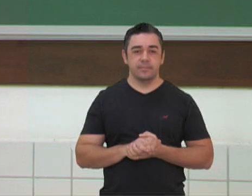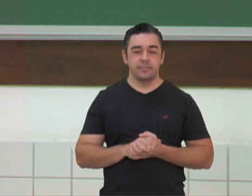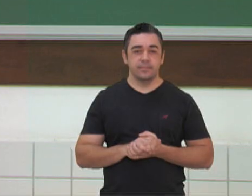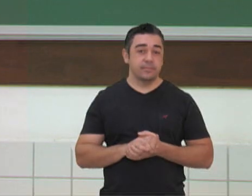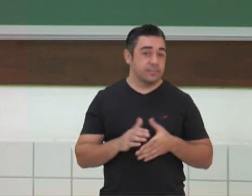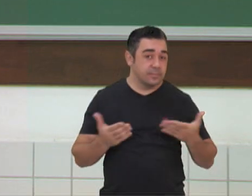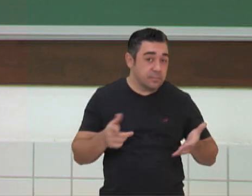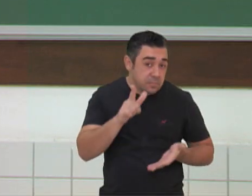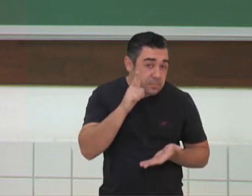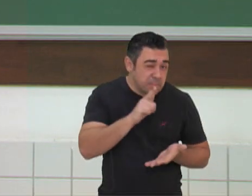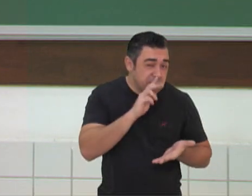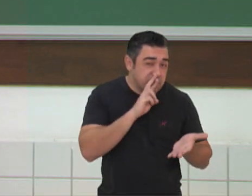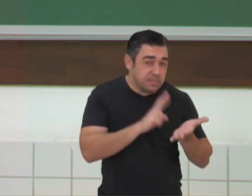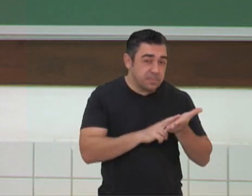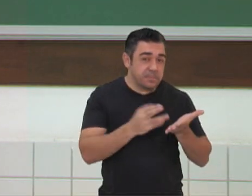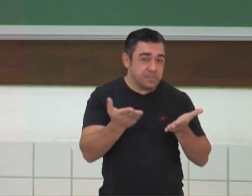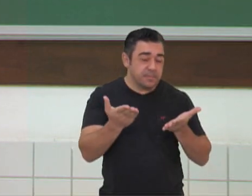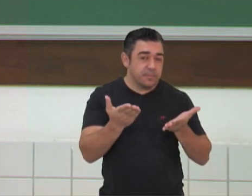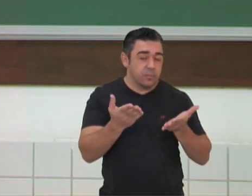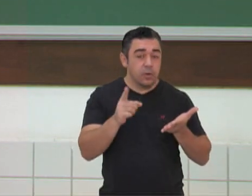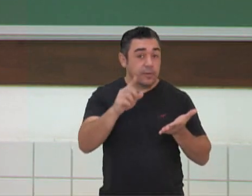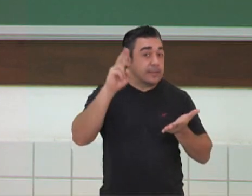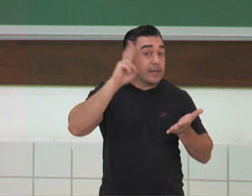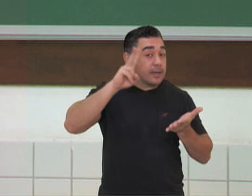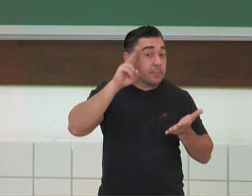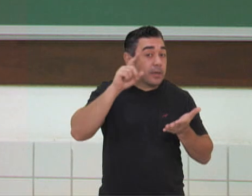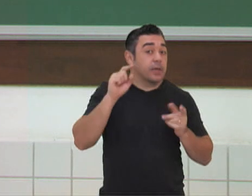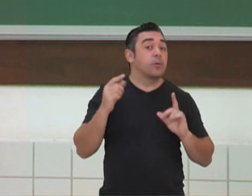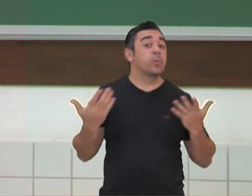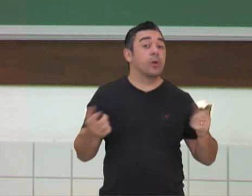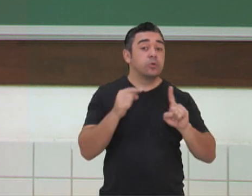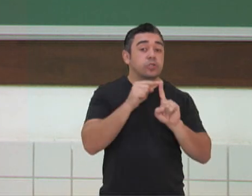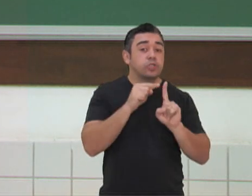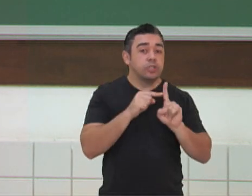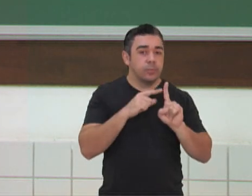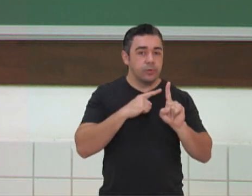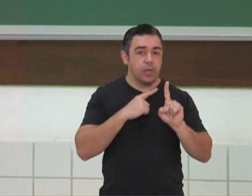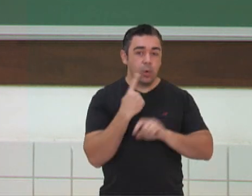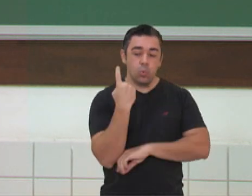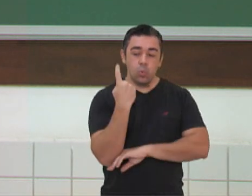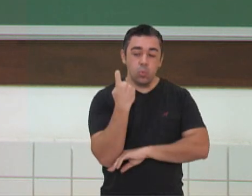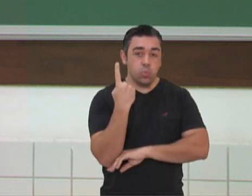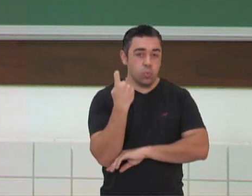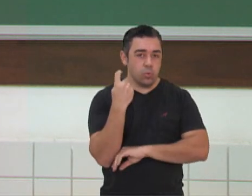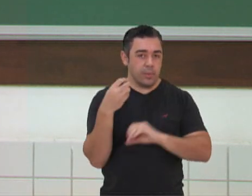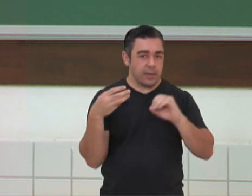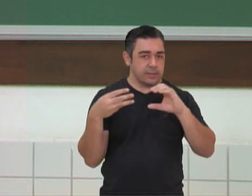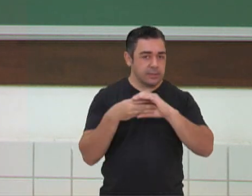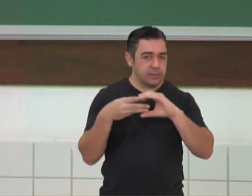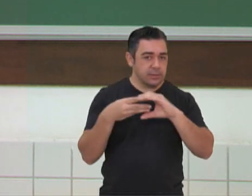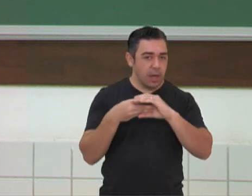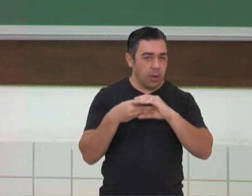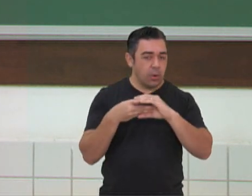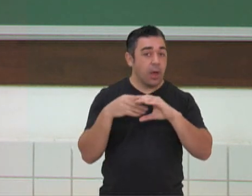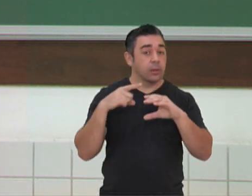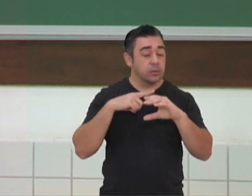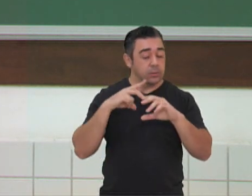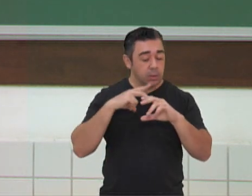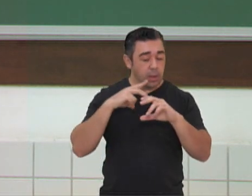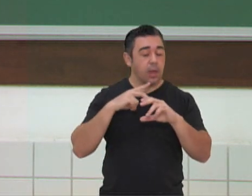E aí, gente, conseguiram? Então, aqui tem que lembrar que tipo de organismo que tem uma célula que tem o DNA disperso no